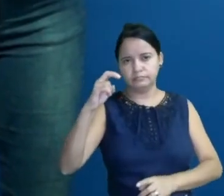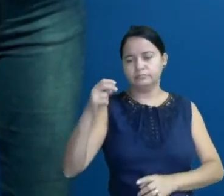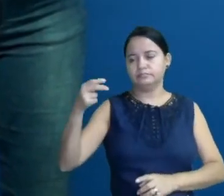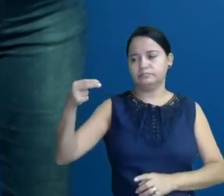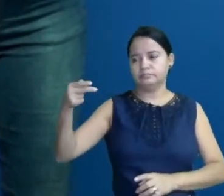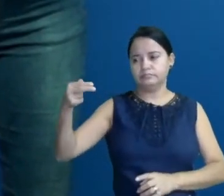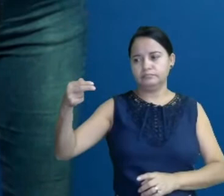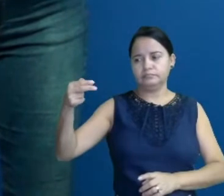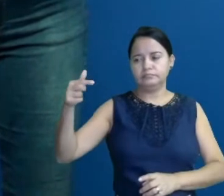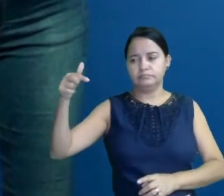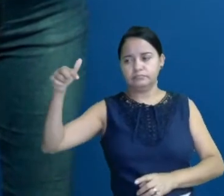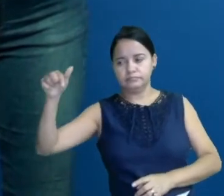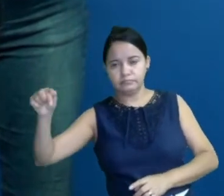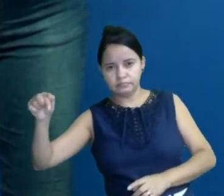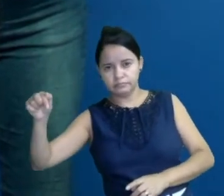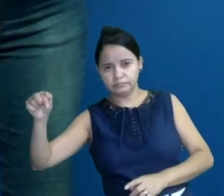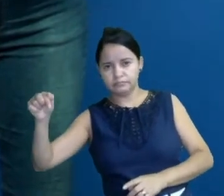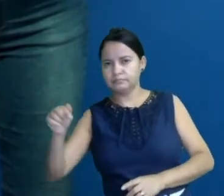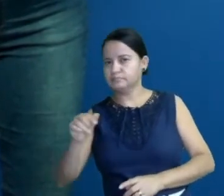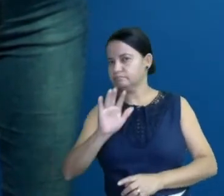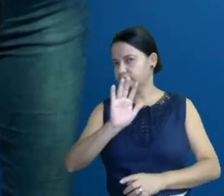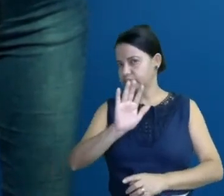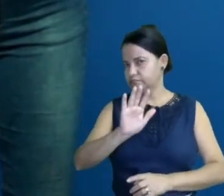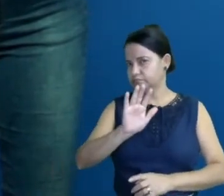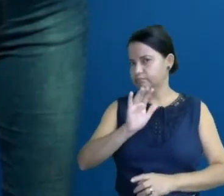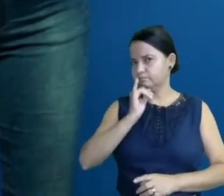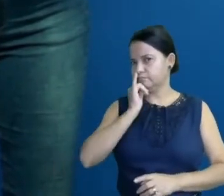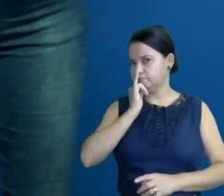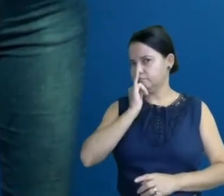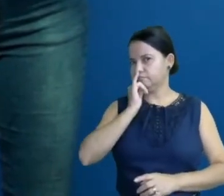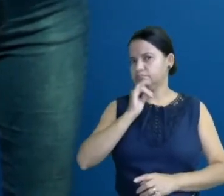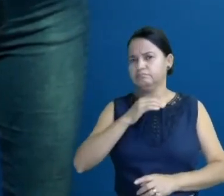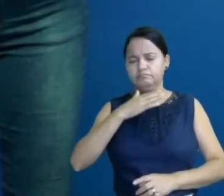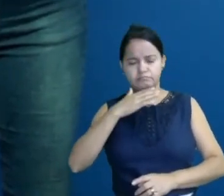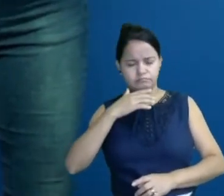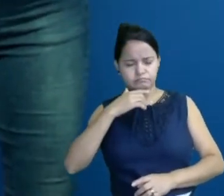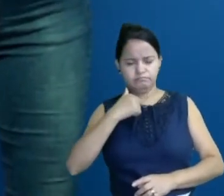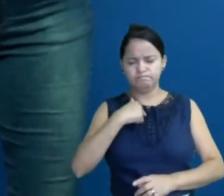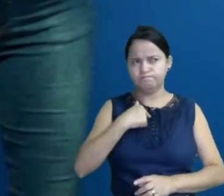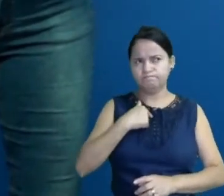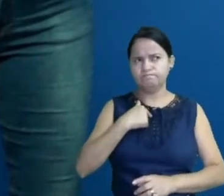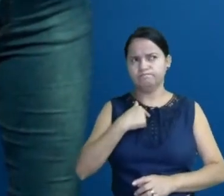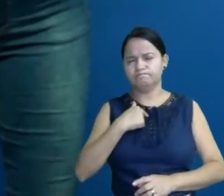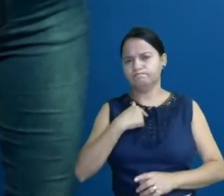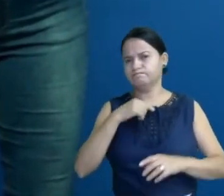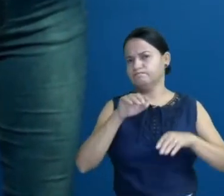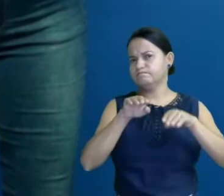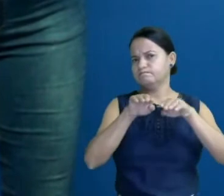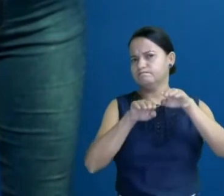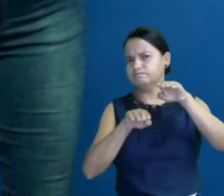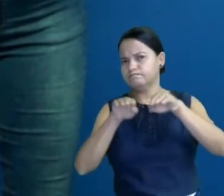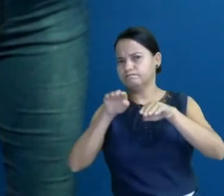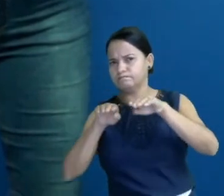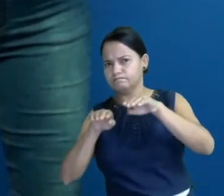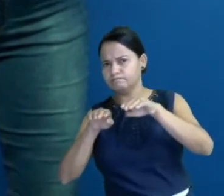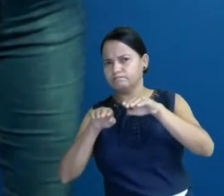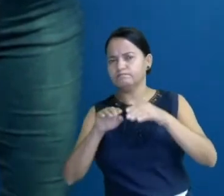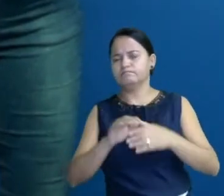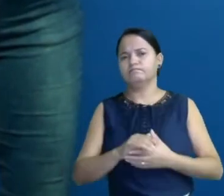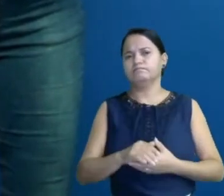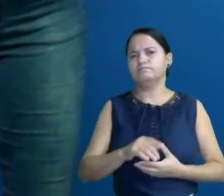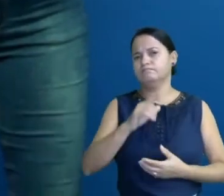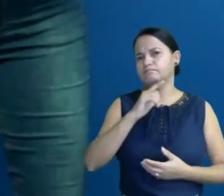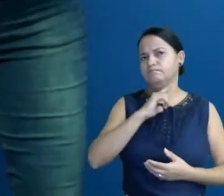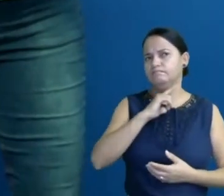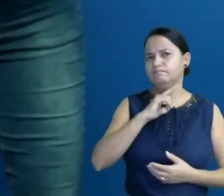horas né 2 + 5 = 7 horas eu não tô com uma situação de equivalência No momento estou